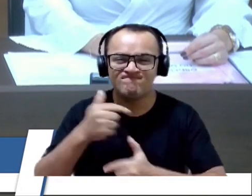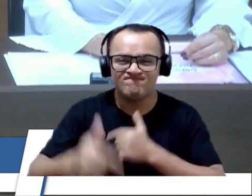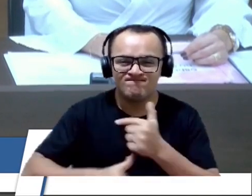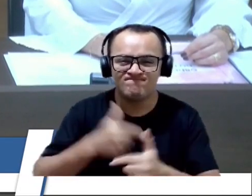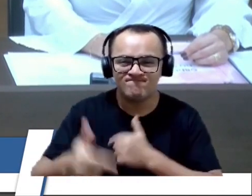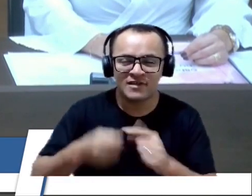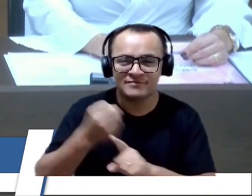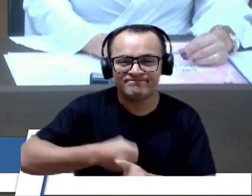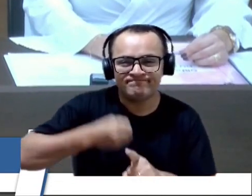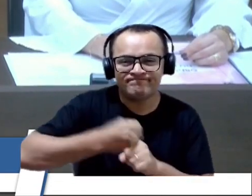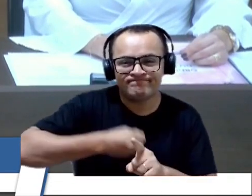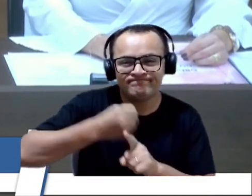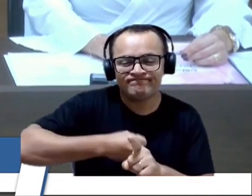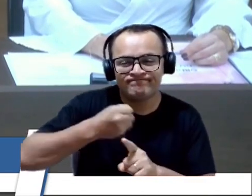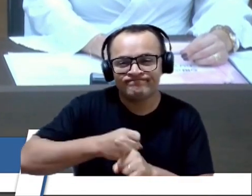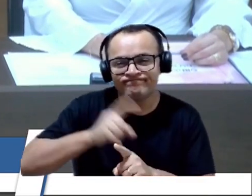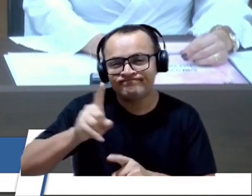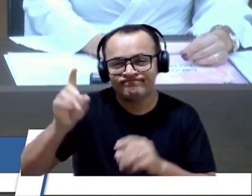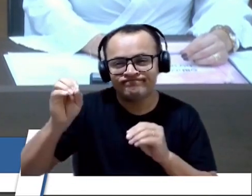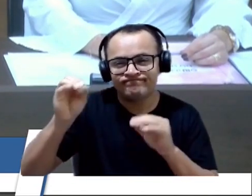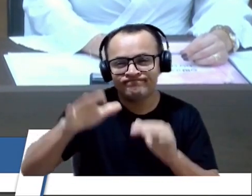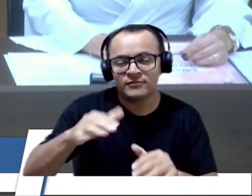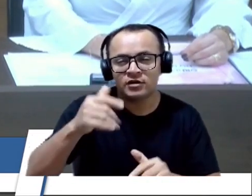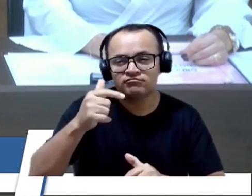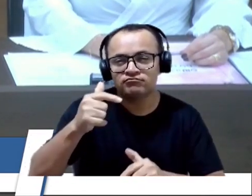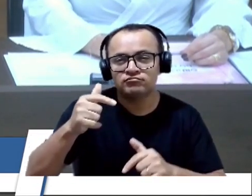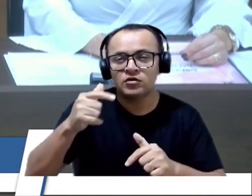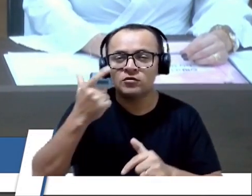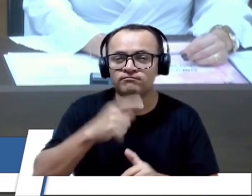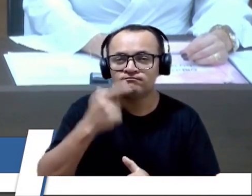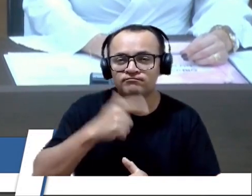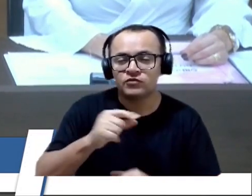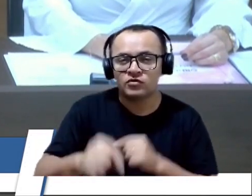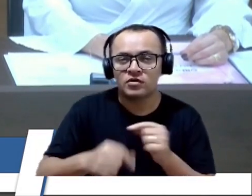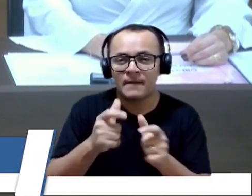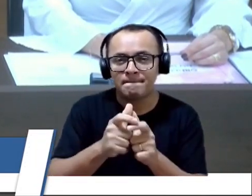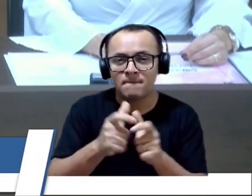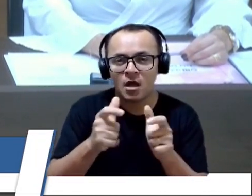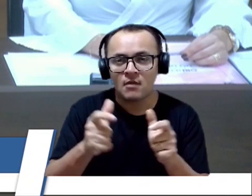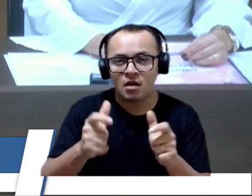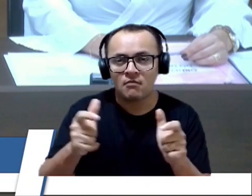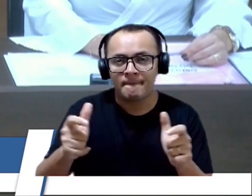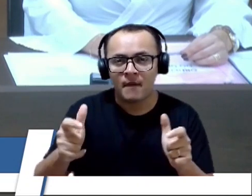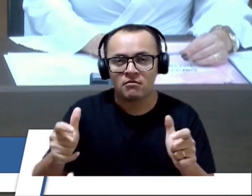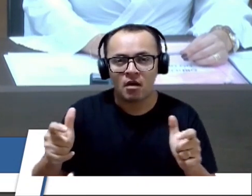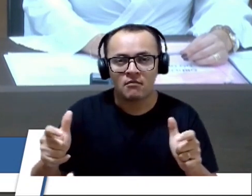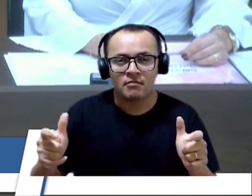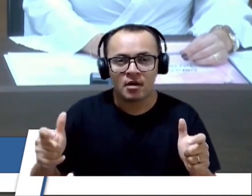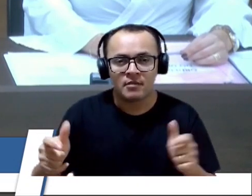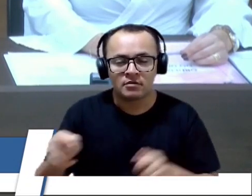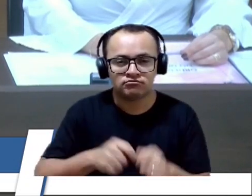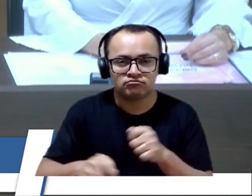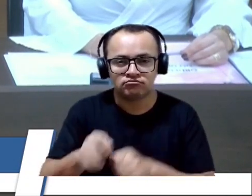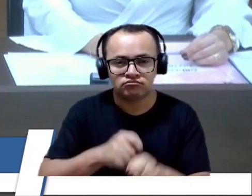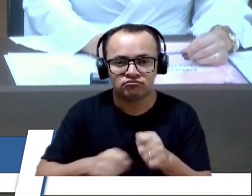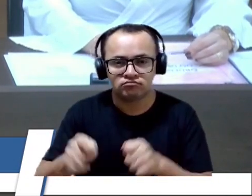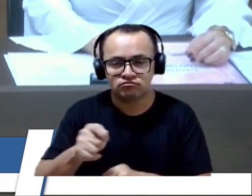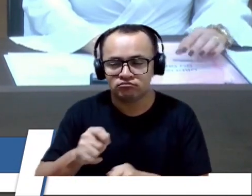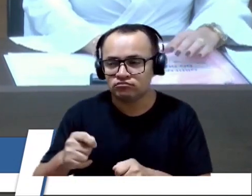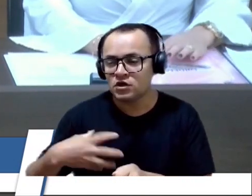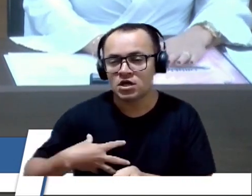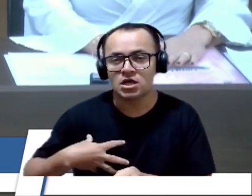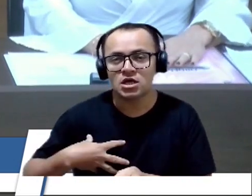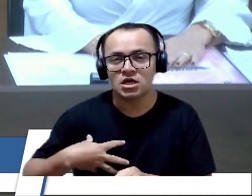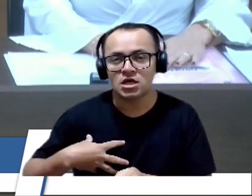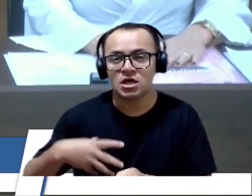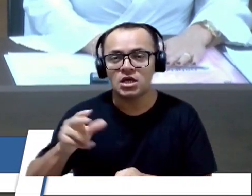bênçãos, conseguiram progredir e ampliar os negócios, atribuindo funções para os irmãos mais novos, chegando a